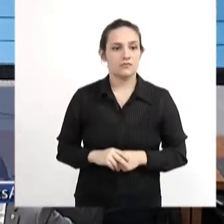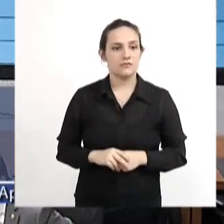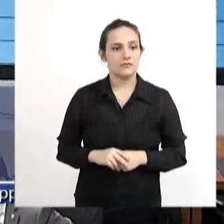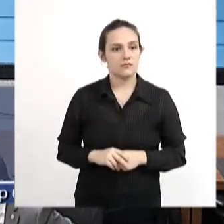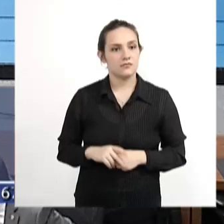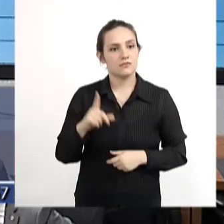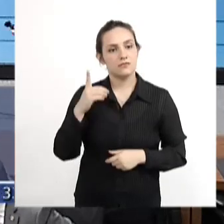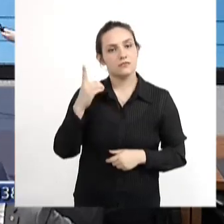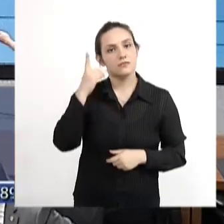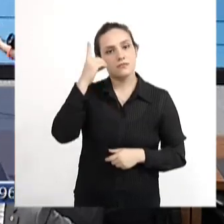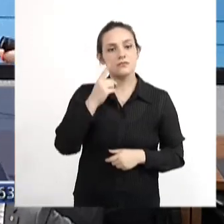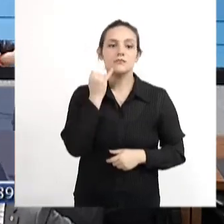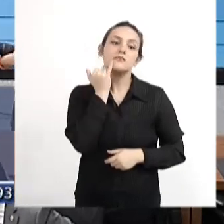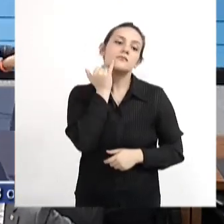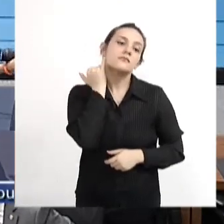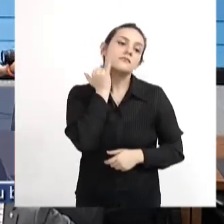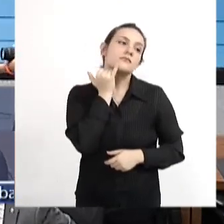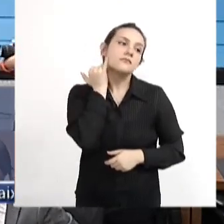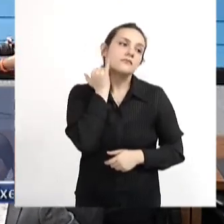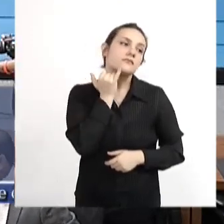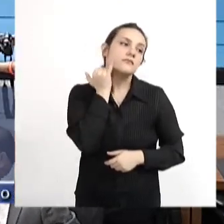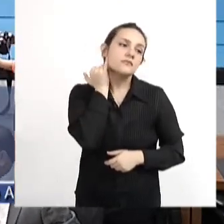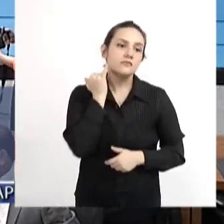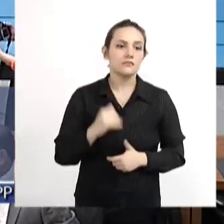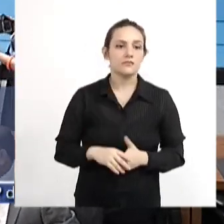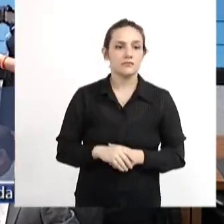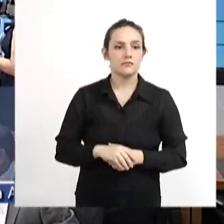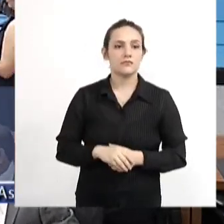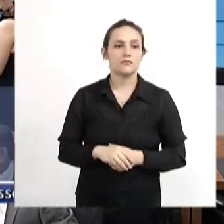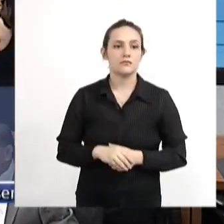nosso ilustre deputado Jamilson Nami.